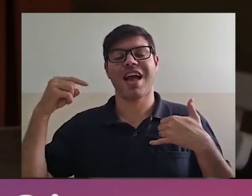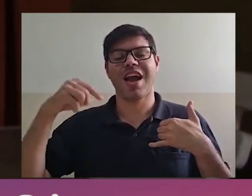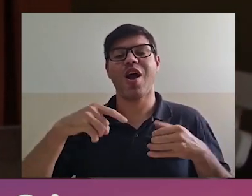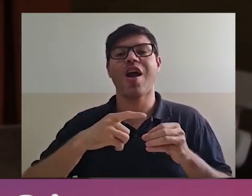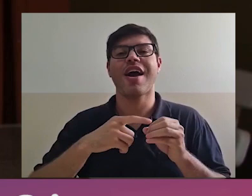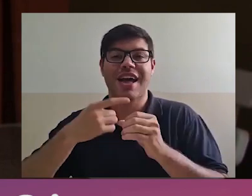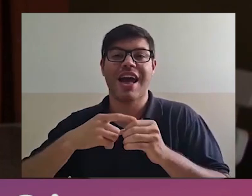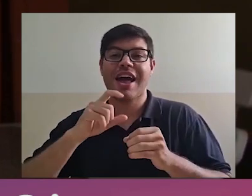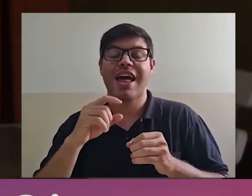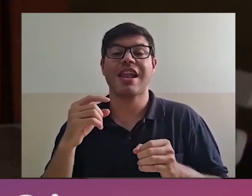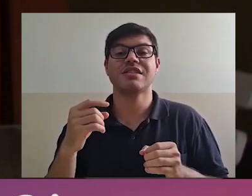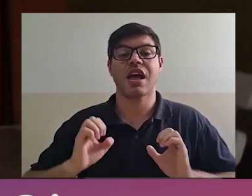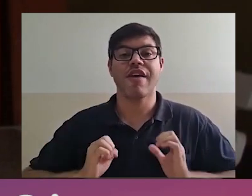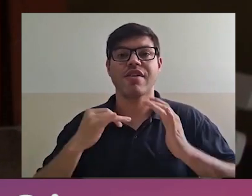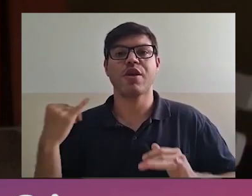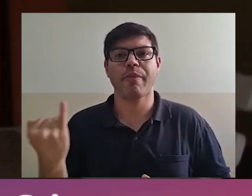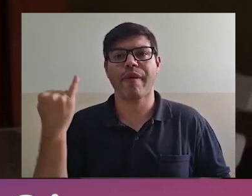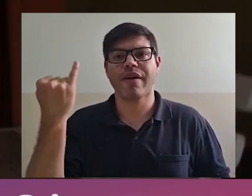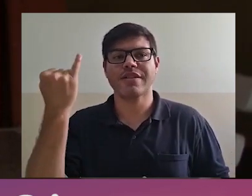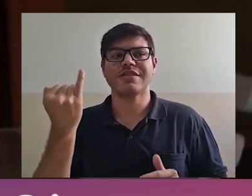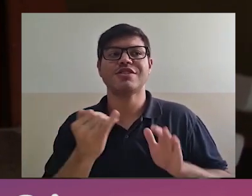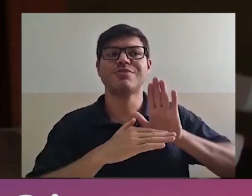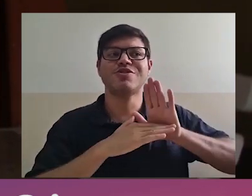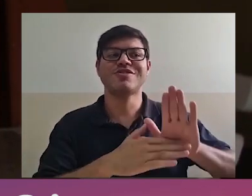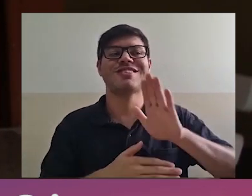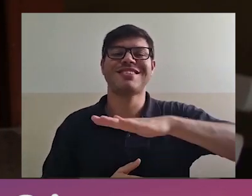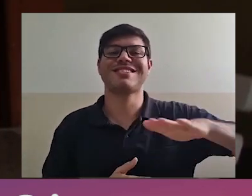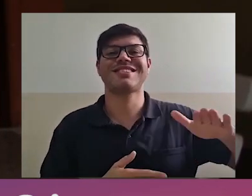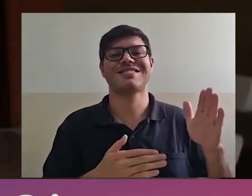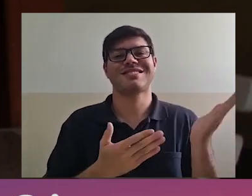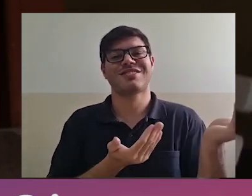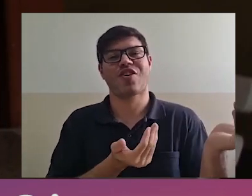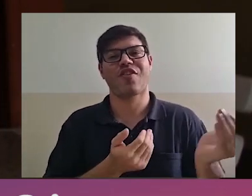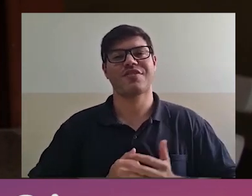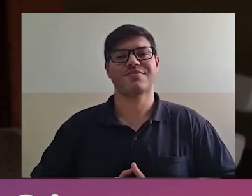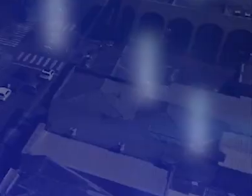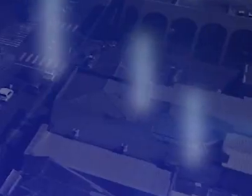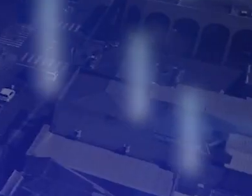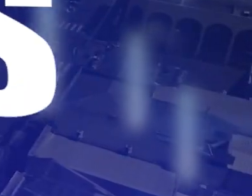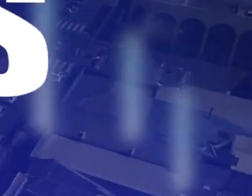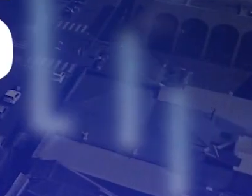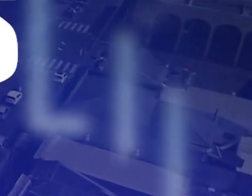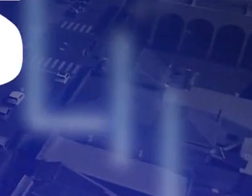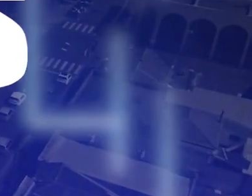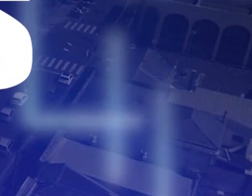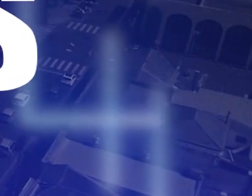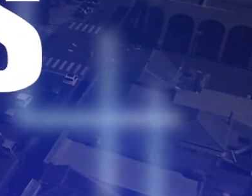de estar podendo aqui em Araras realizar esse evento de tamanha importância para as nossas crianças.